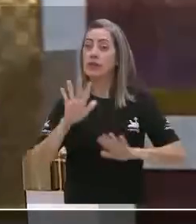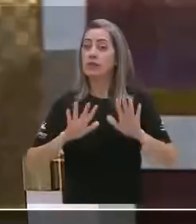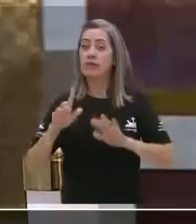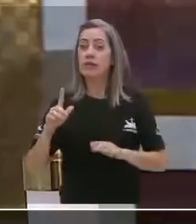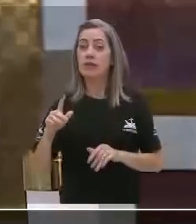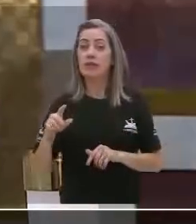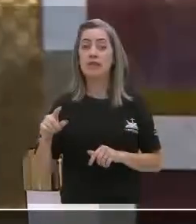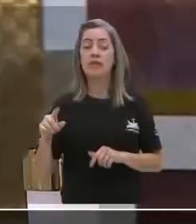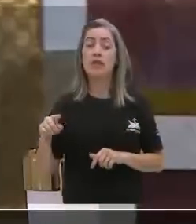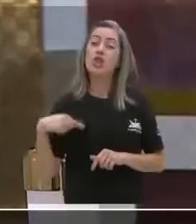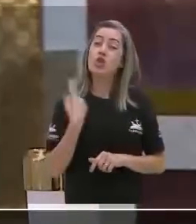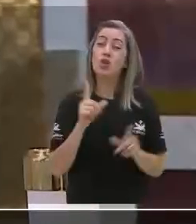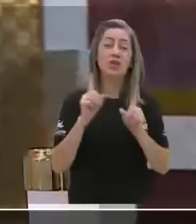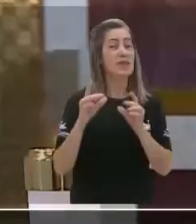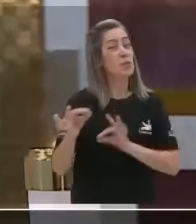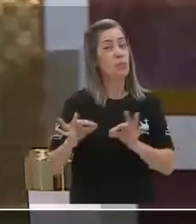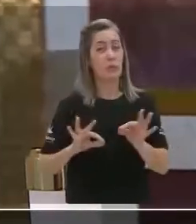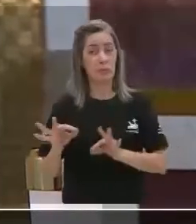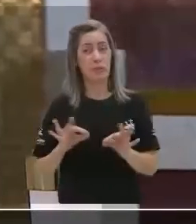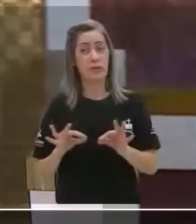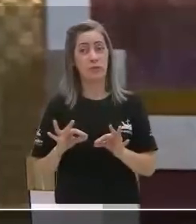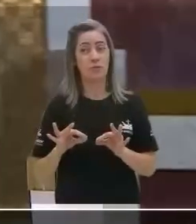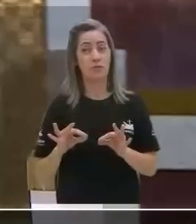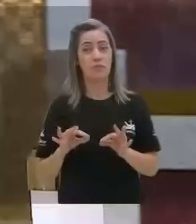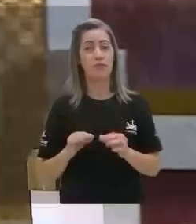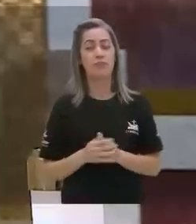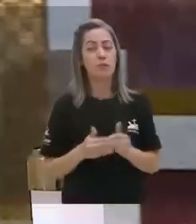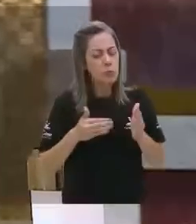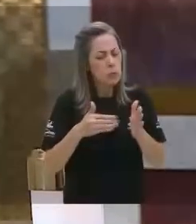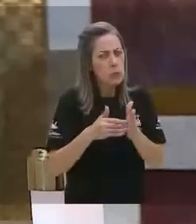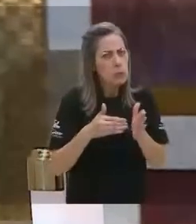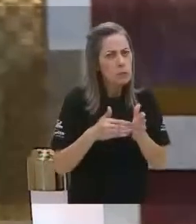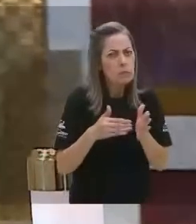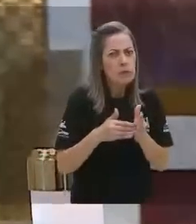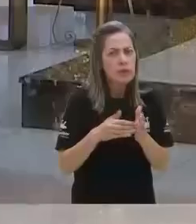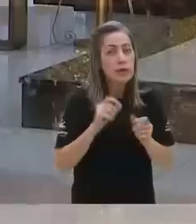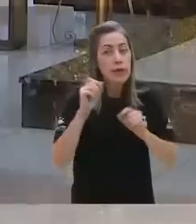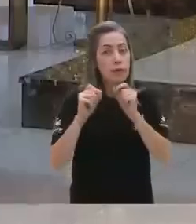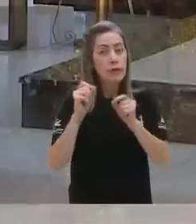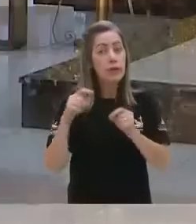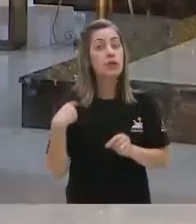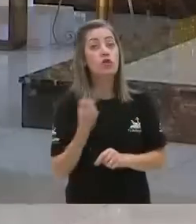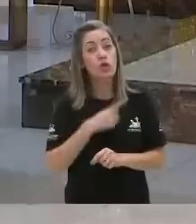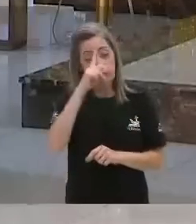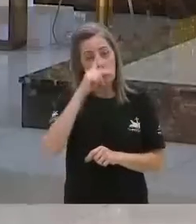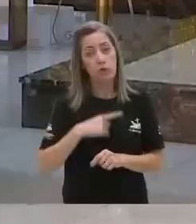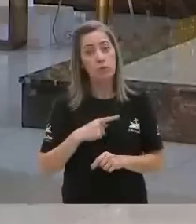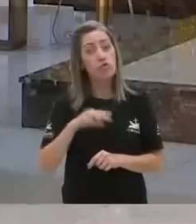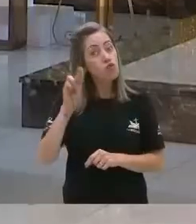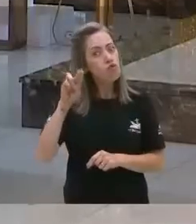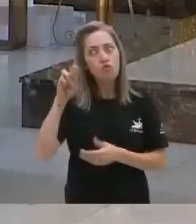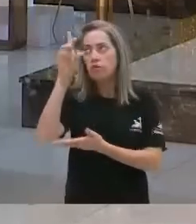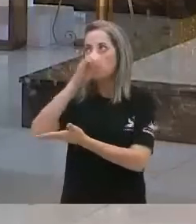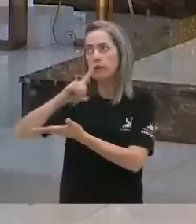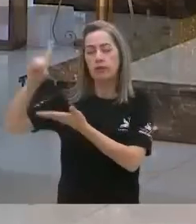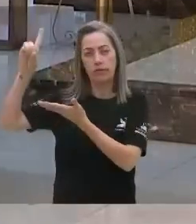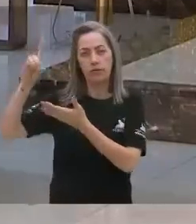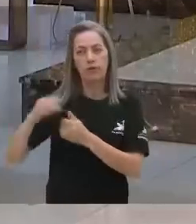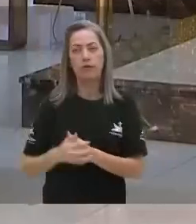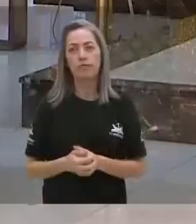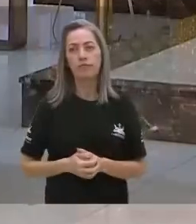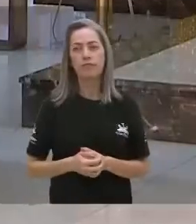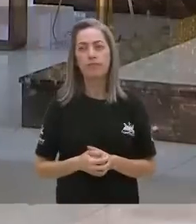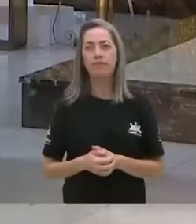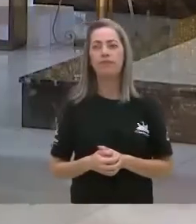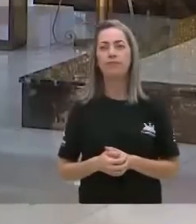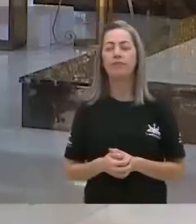ou não preparados. O limitador é o ser humano, nunca Deus. É